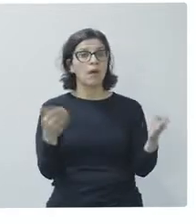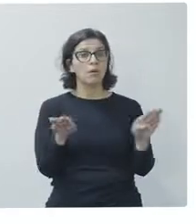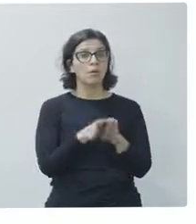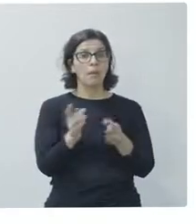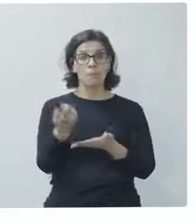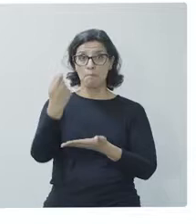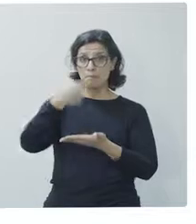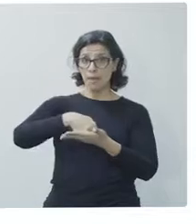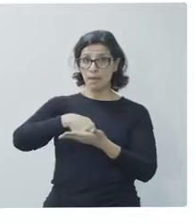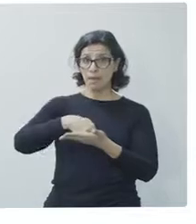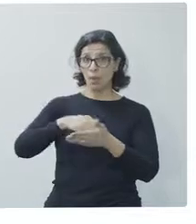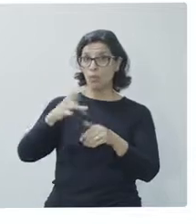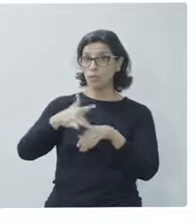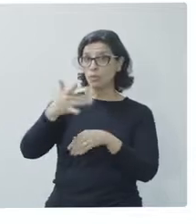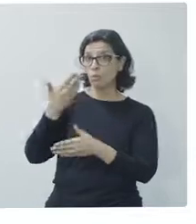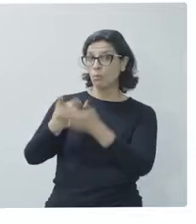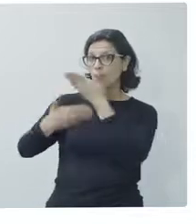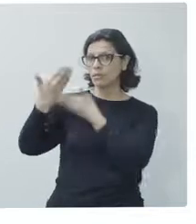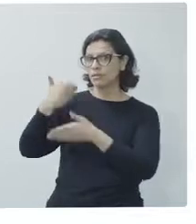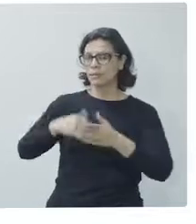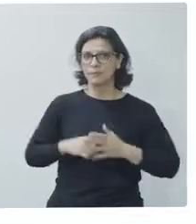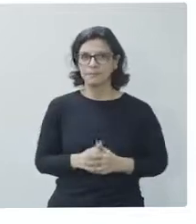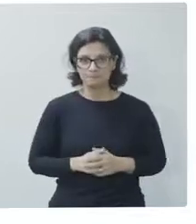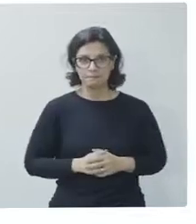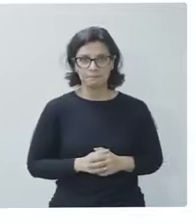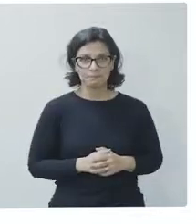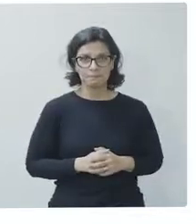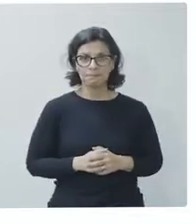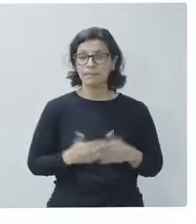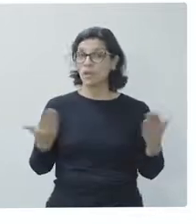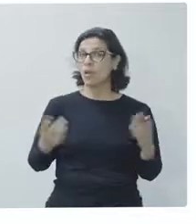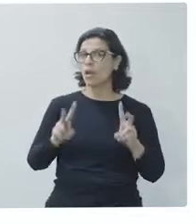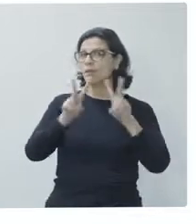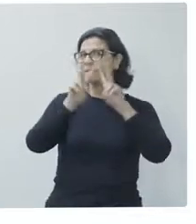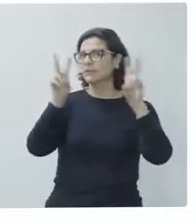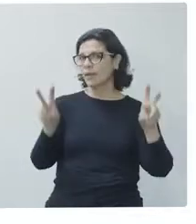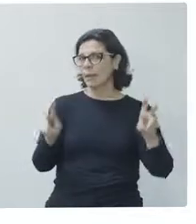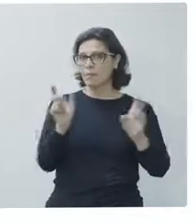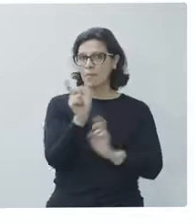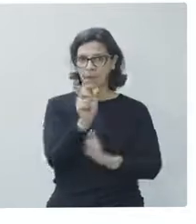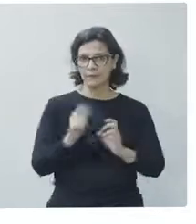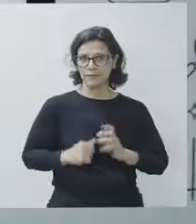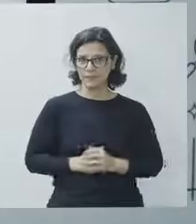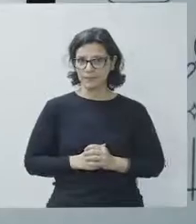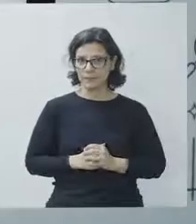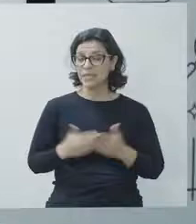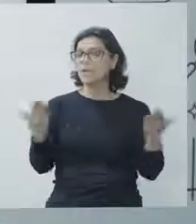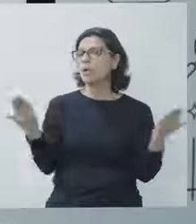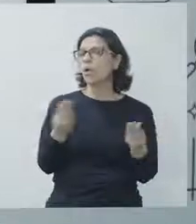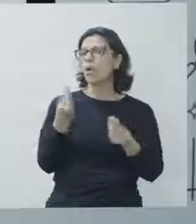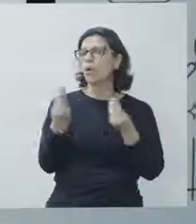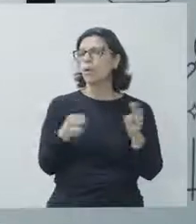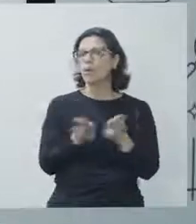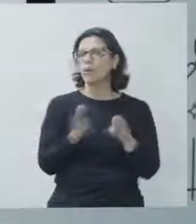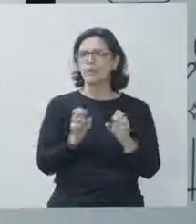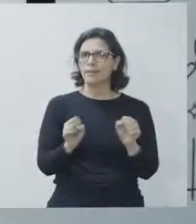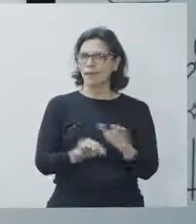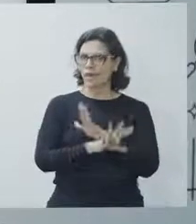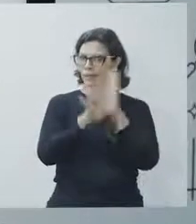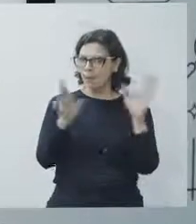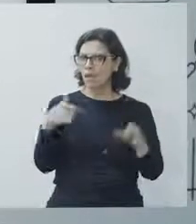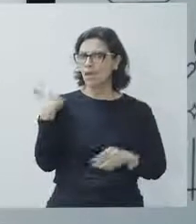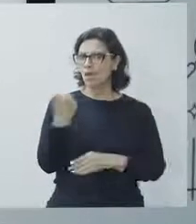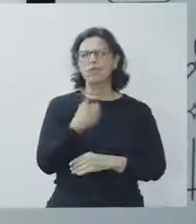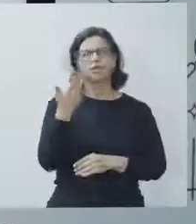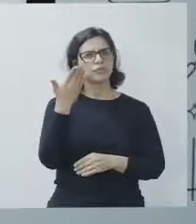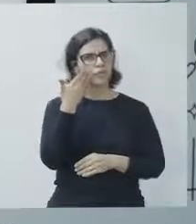pague-me o tesouro do seu passado. Estas são as palavras. E agora, é claro que a